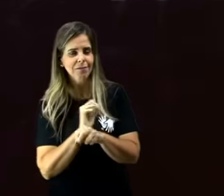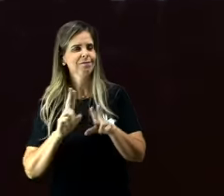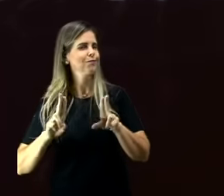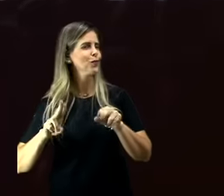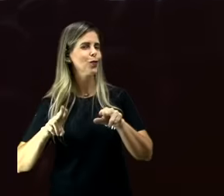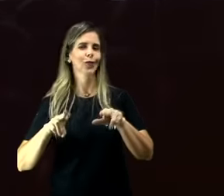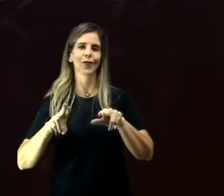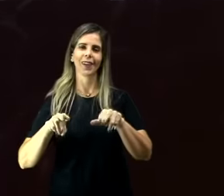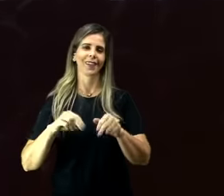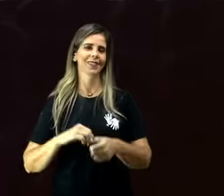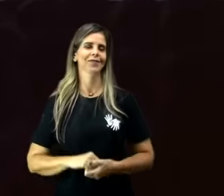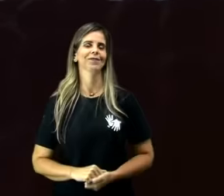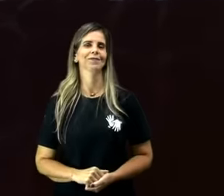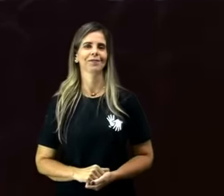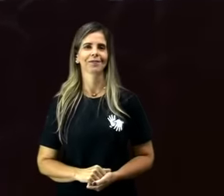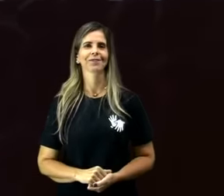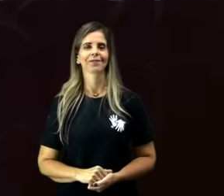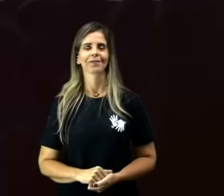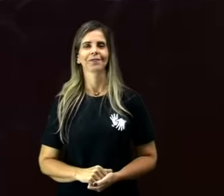aqui?